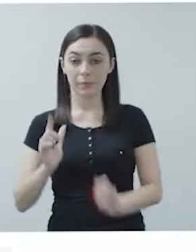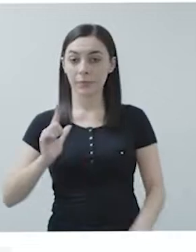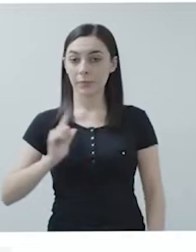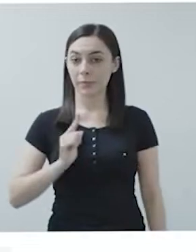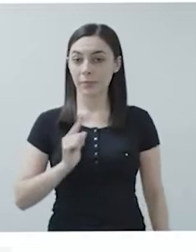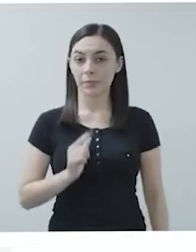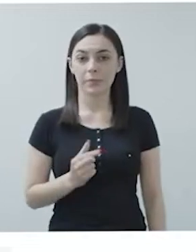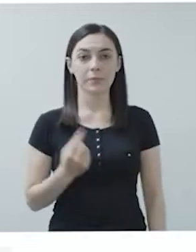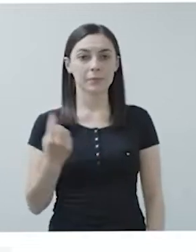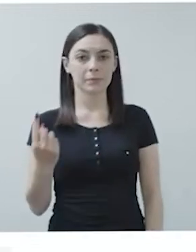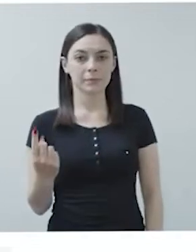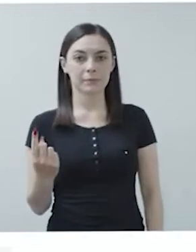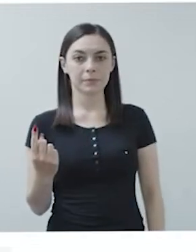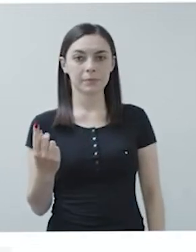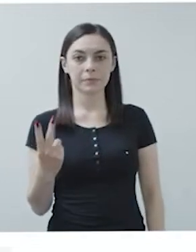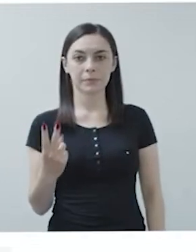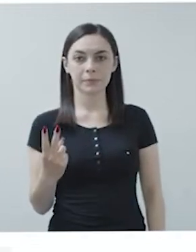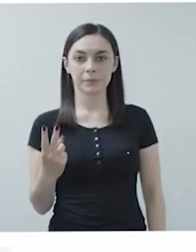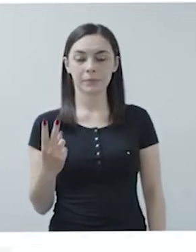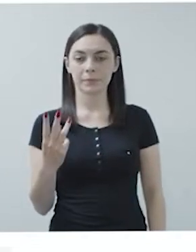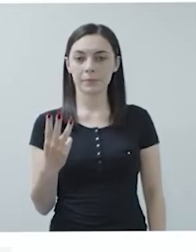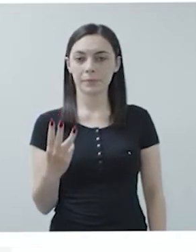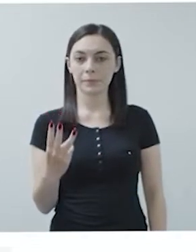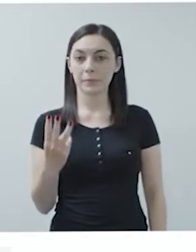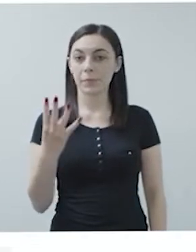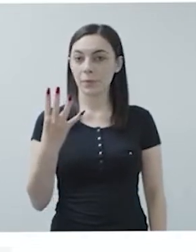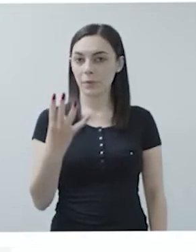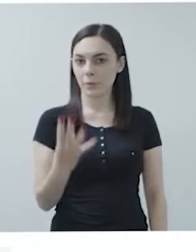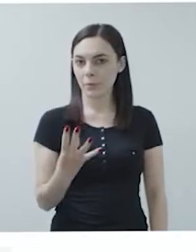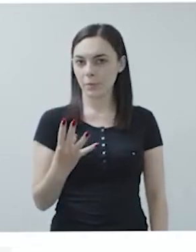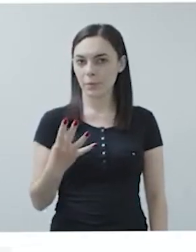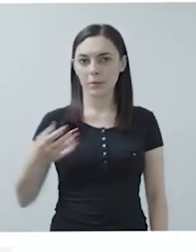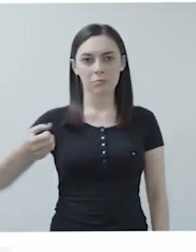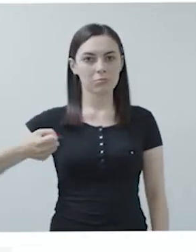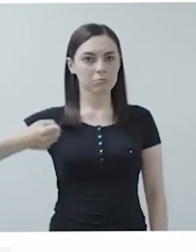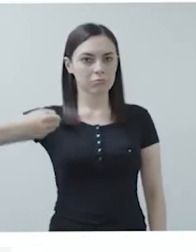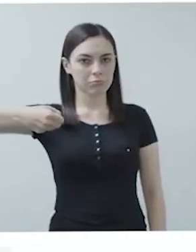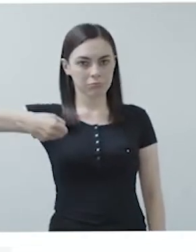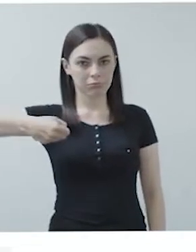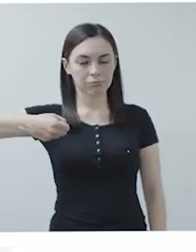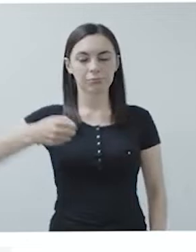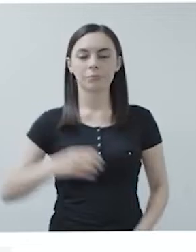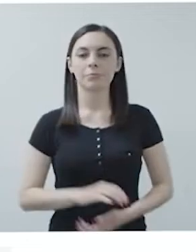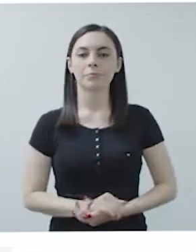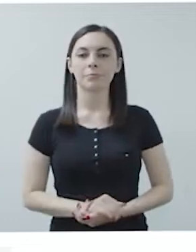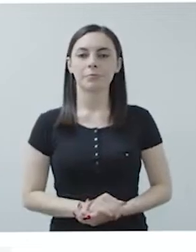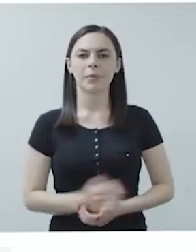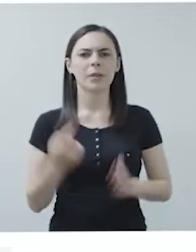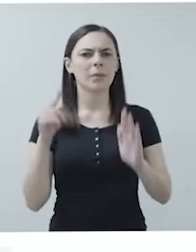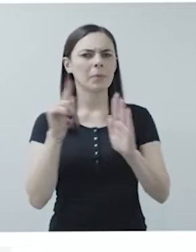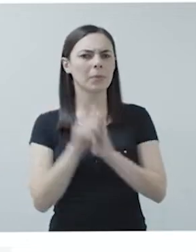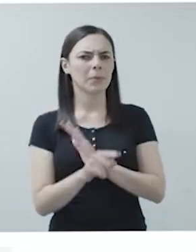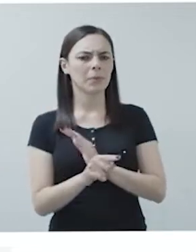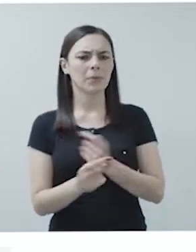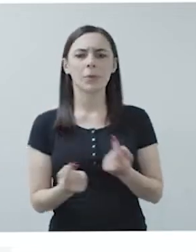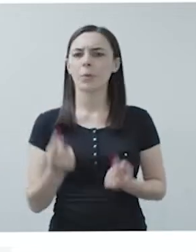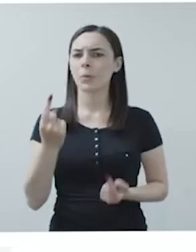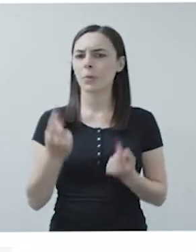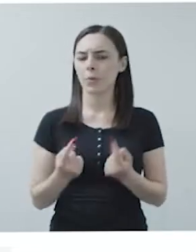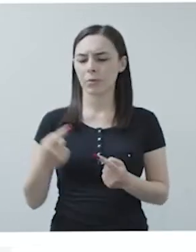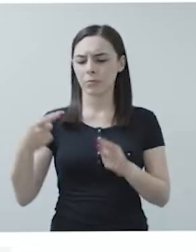temos uma, duas, três, quatro jarras. Qual dos